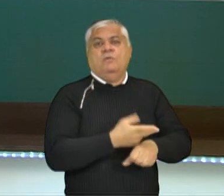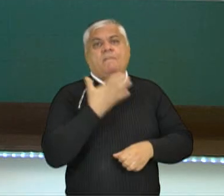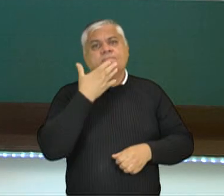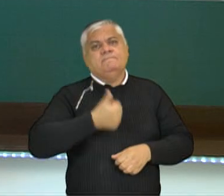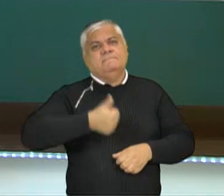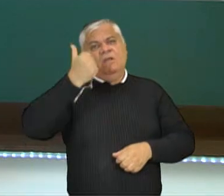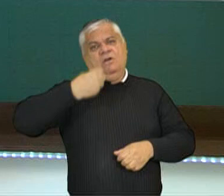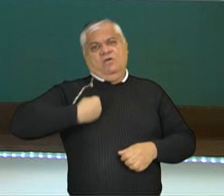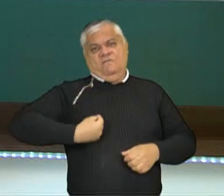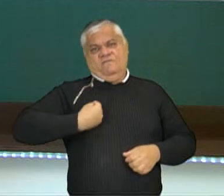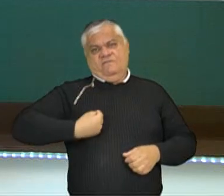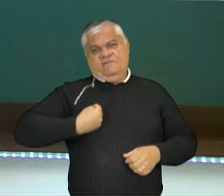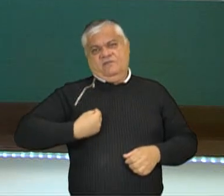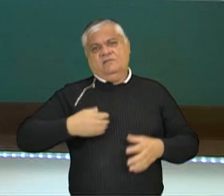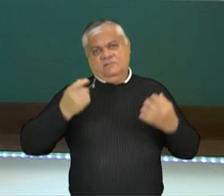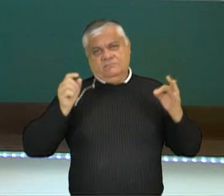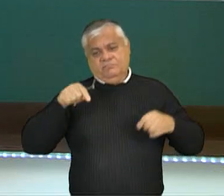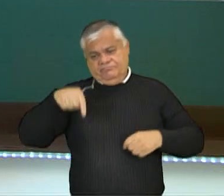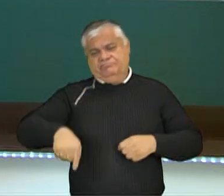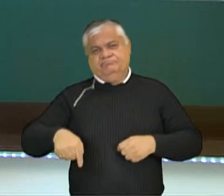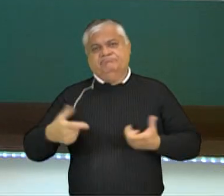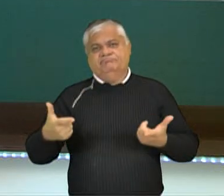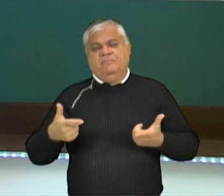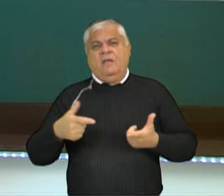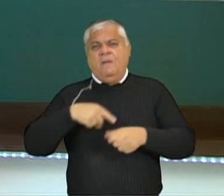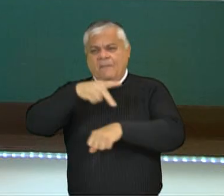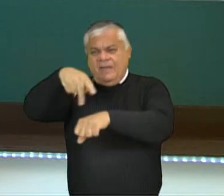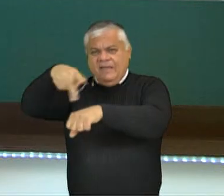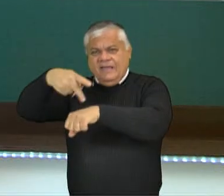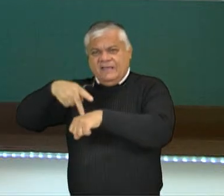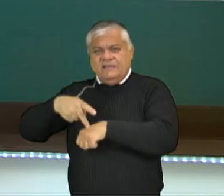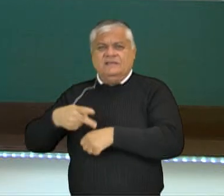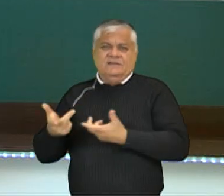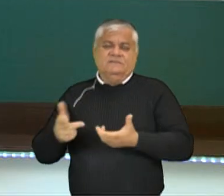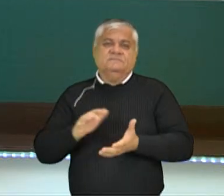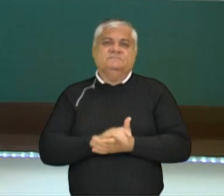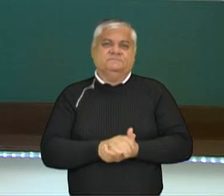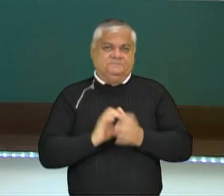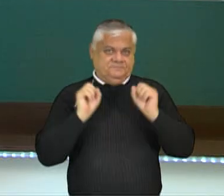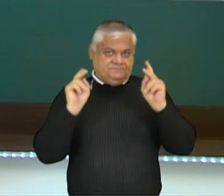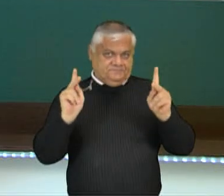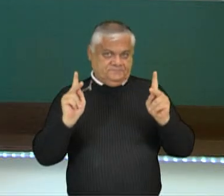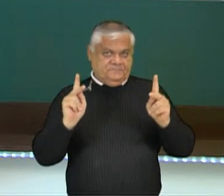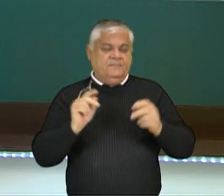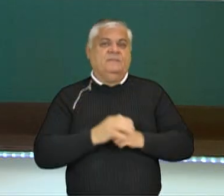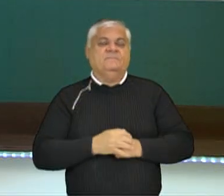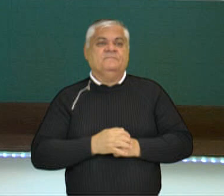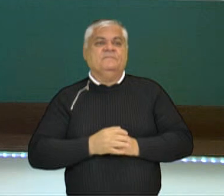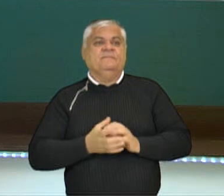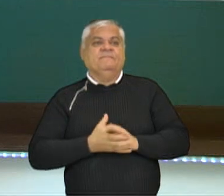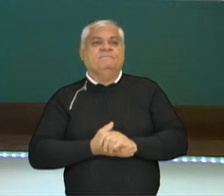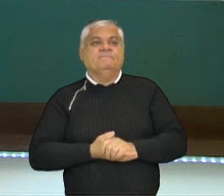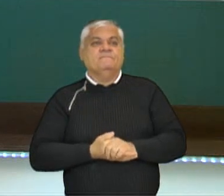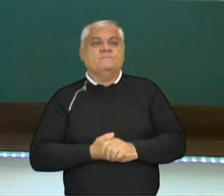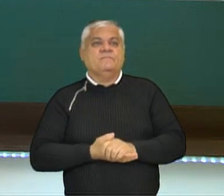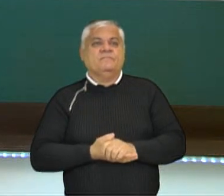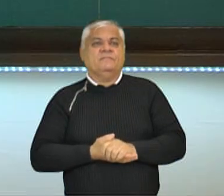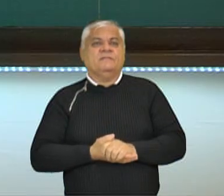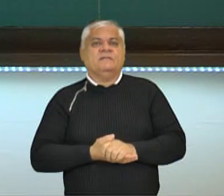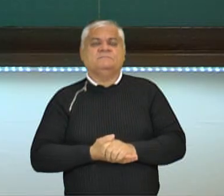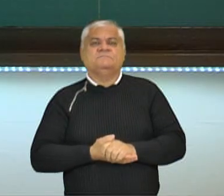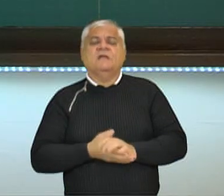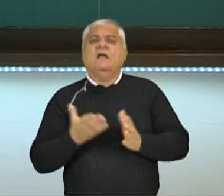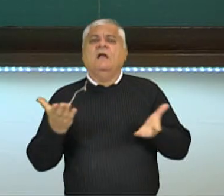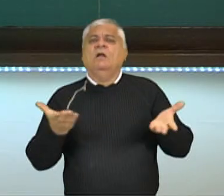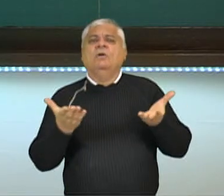condições de vida melhor do que nos outros países de que vieram, ok? Muito bem. Então agora